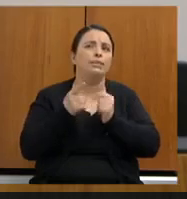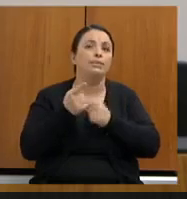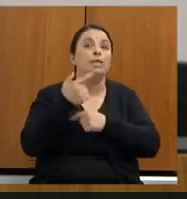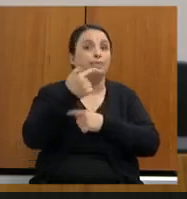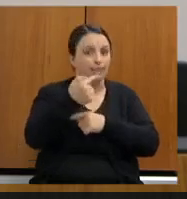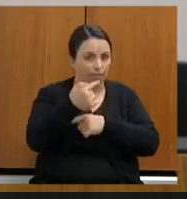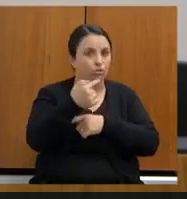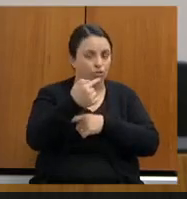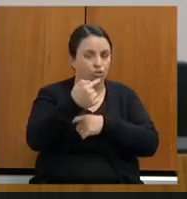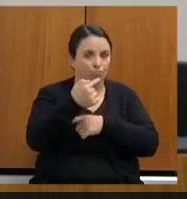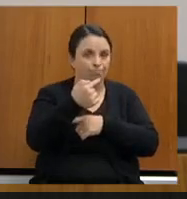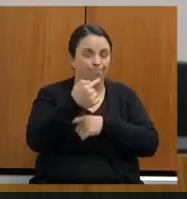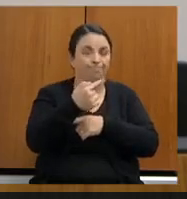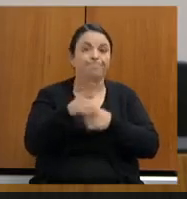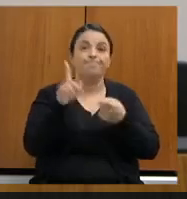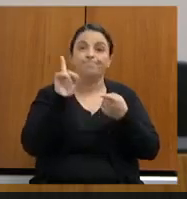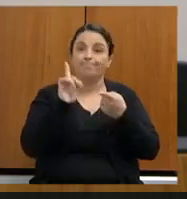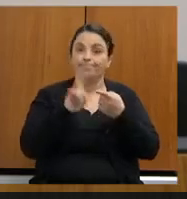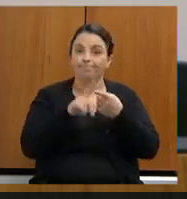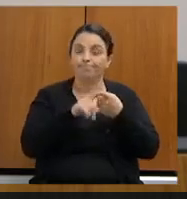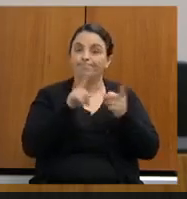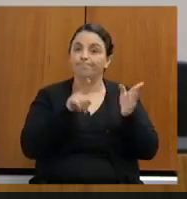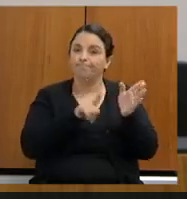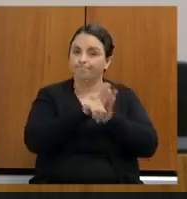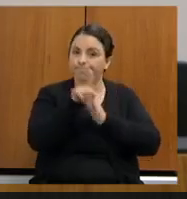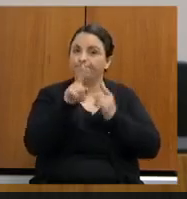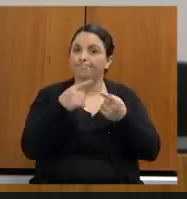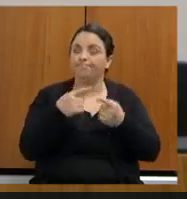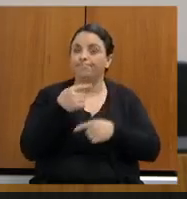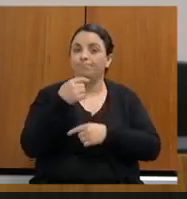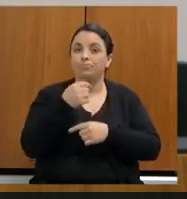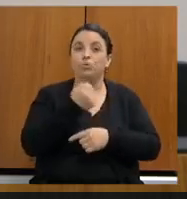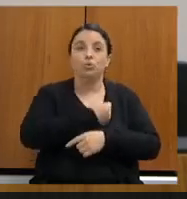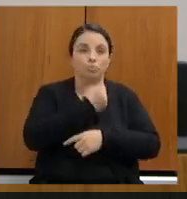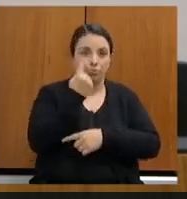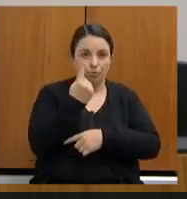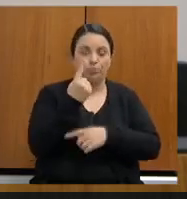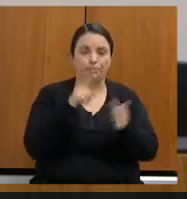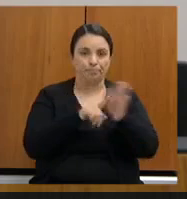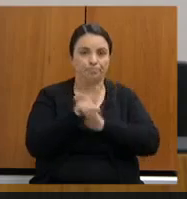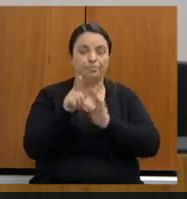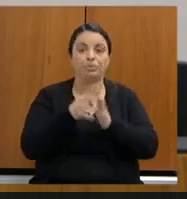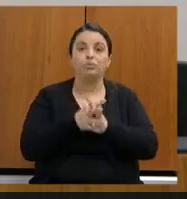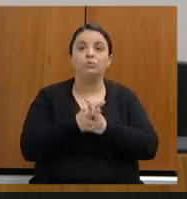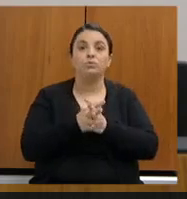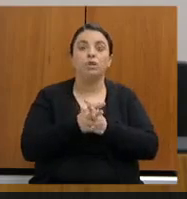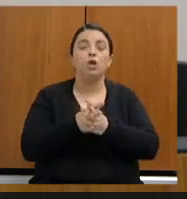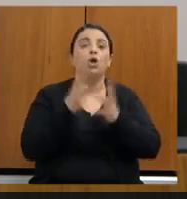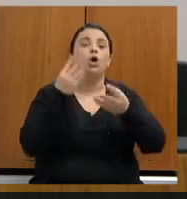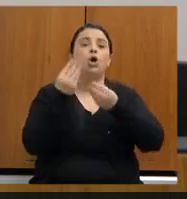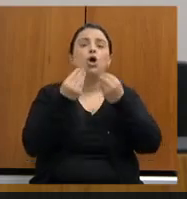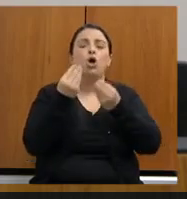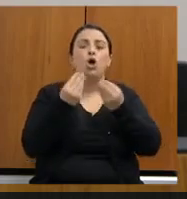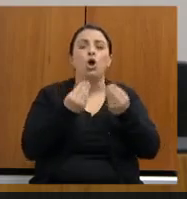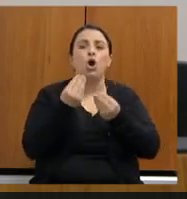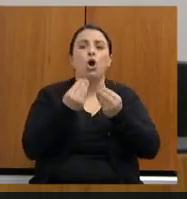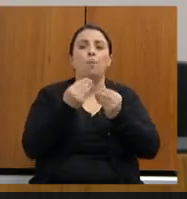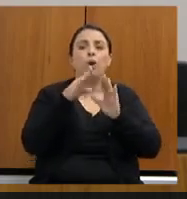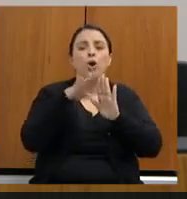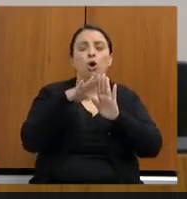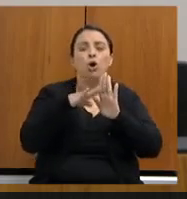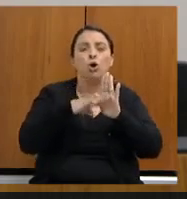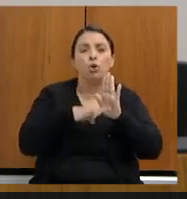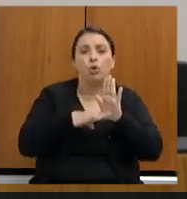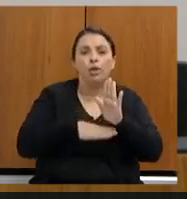sete perguntas quem é a apresentação de cronograma plano de